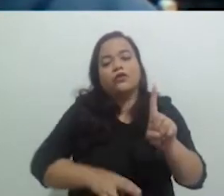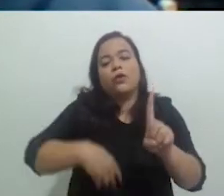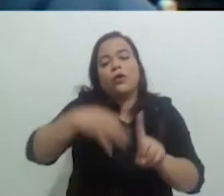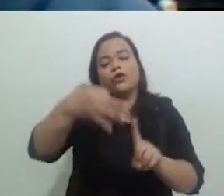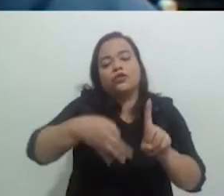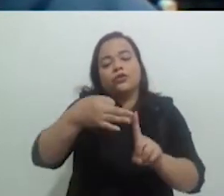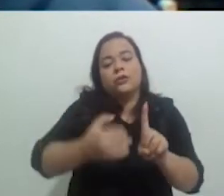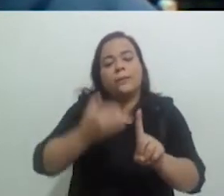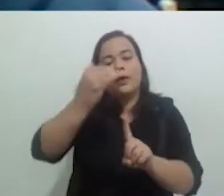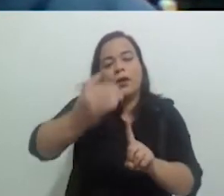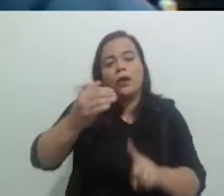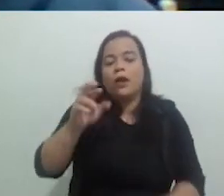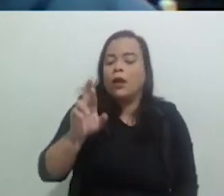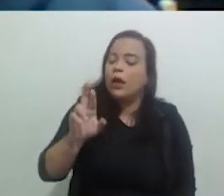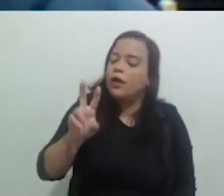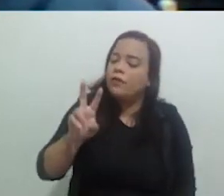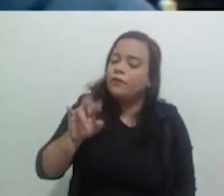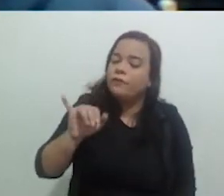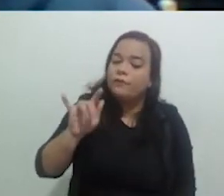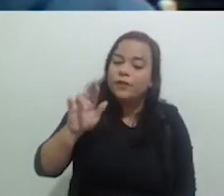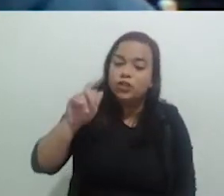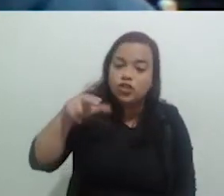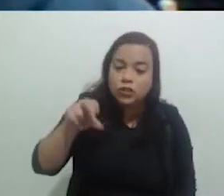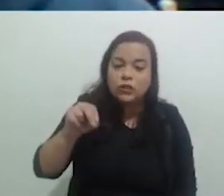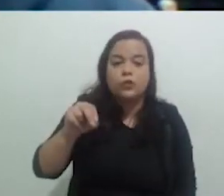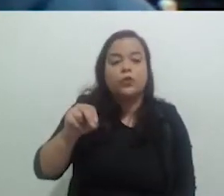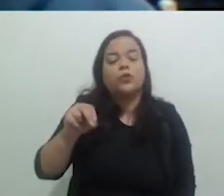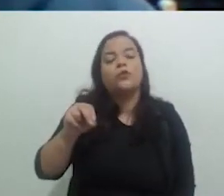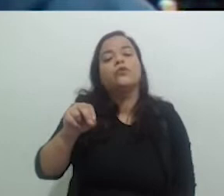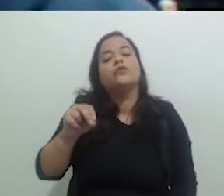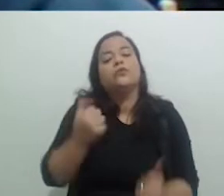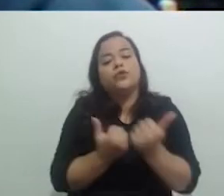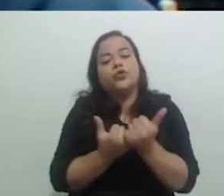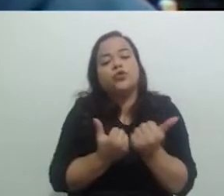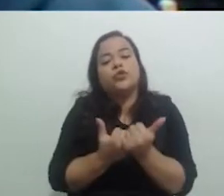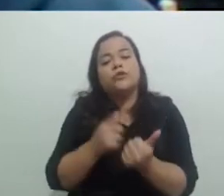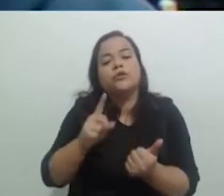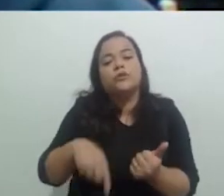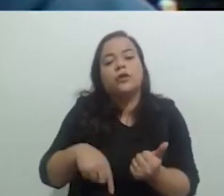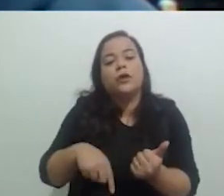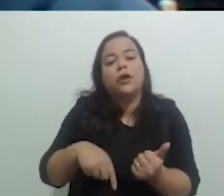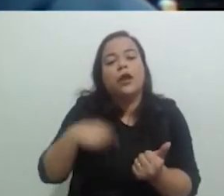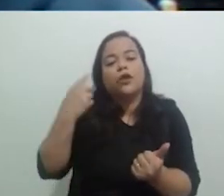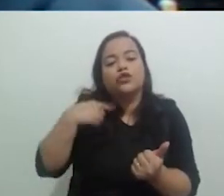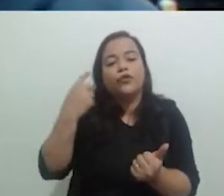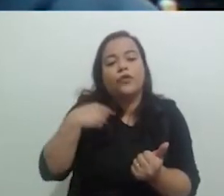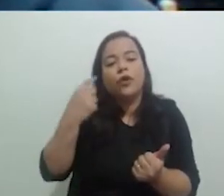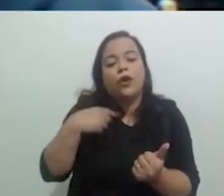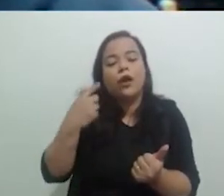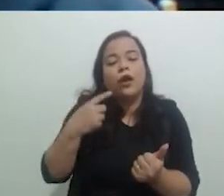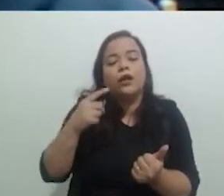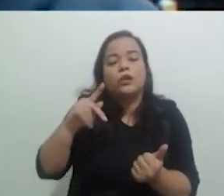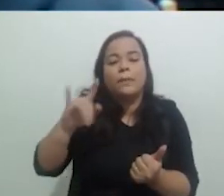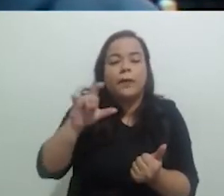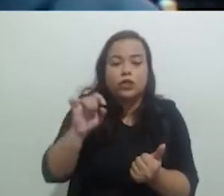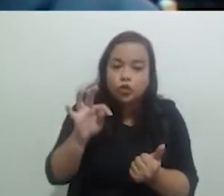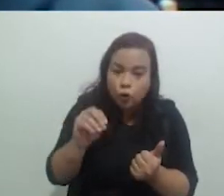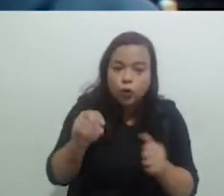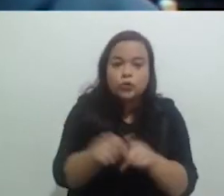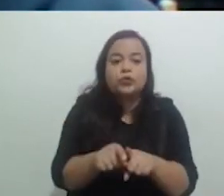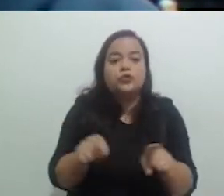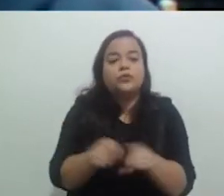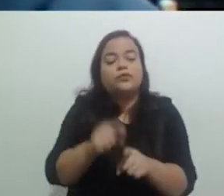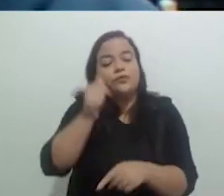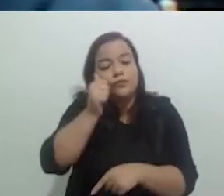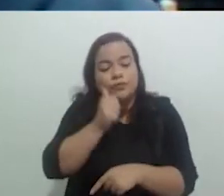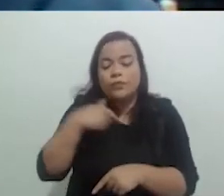Sustentação oral, doutor José Corsino Peixoto, advogado da autora. E doutora Patrícia Medeiros, advogada